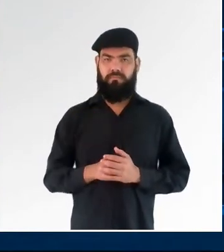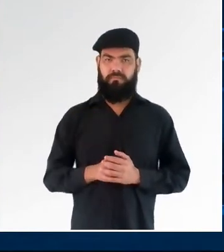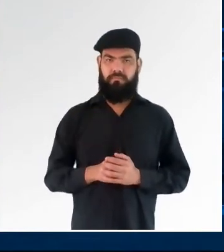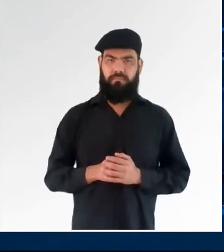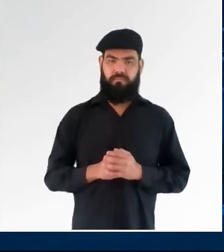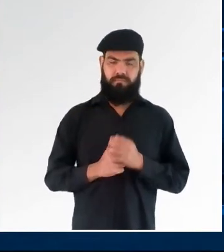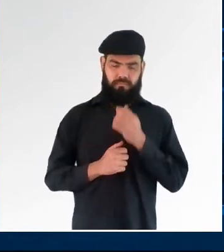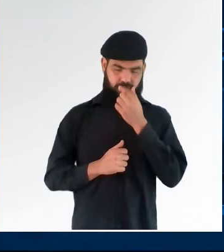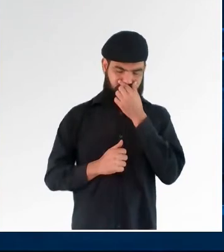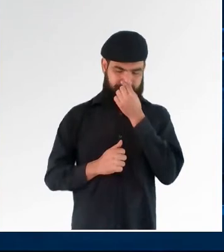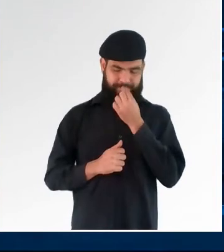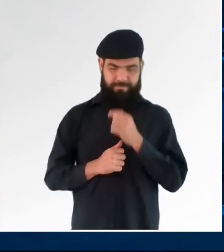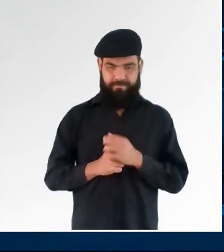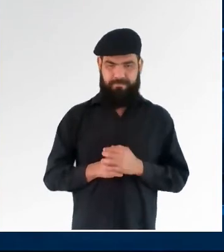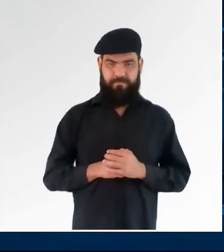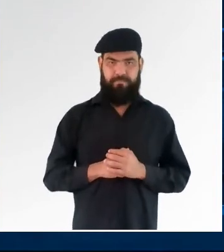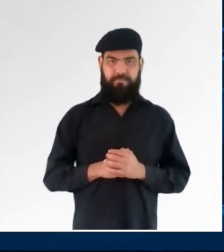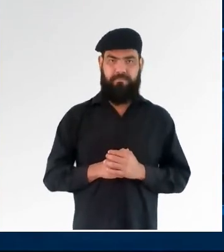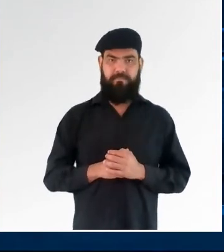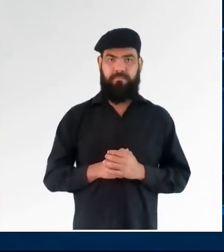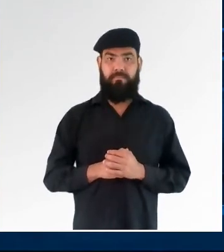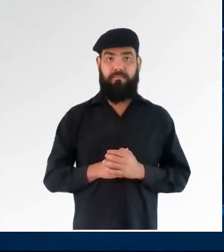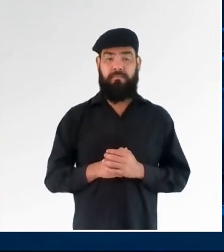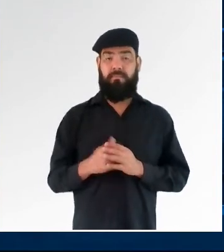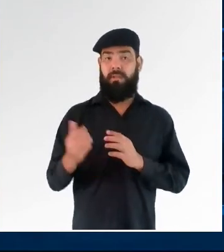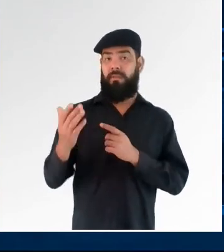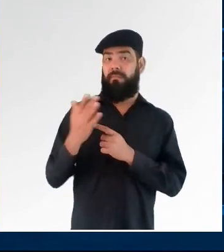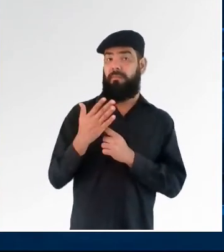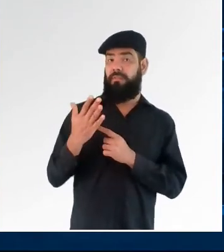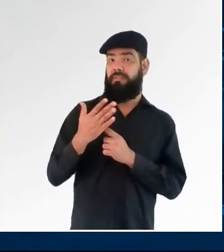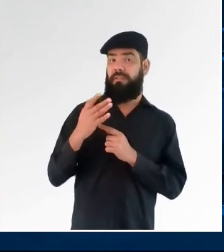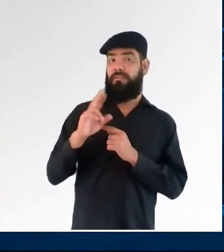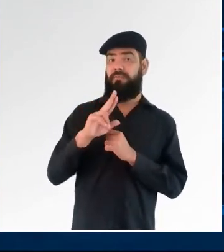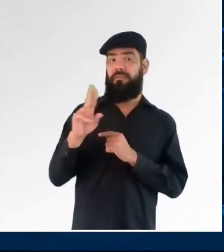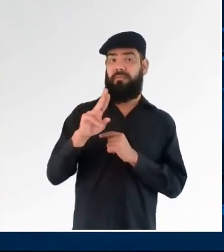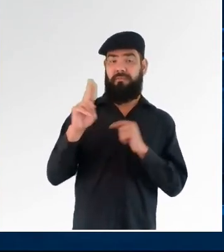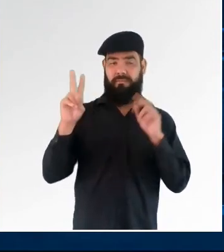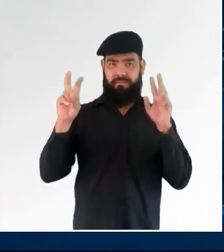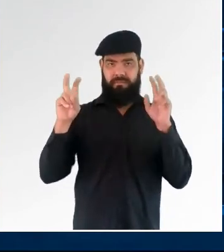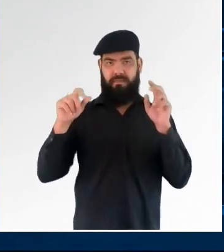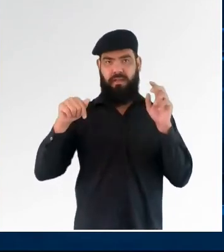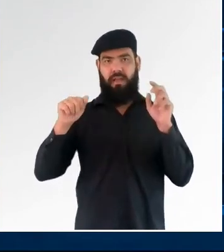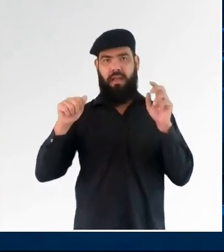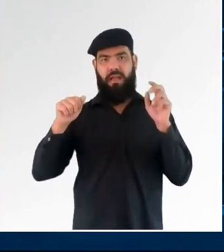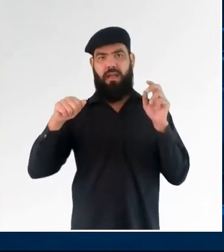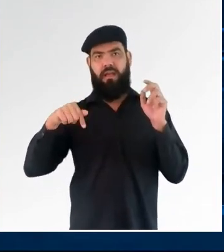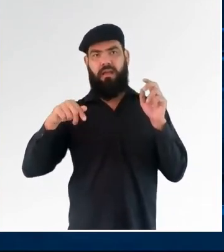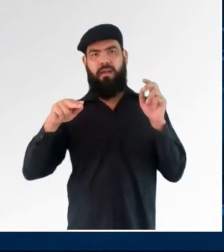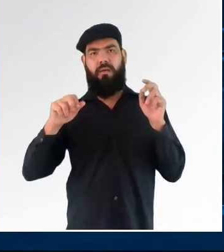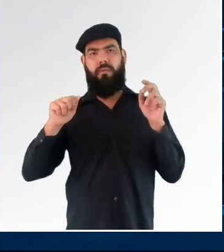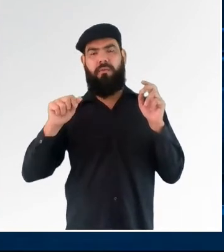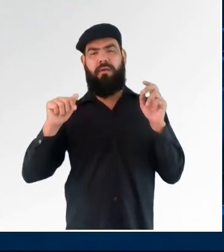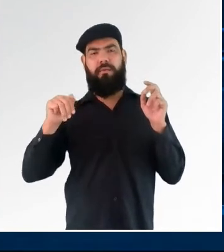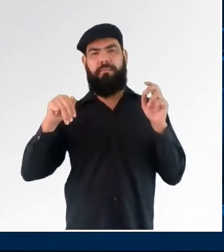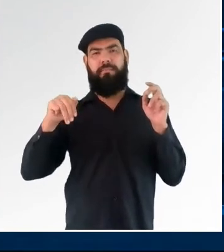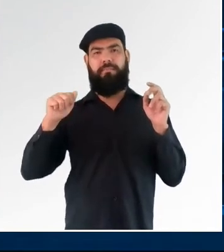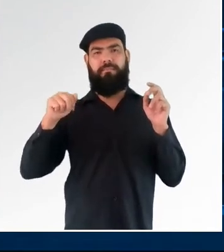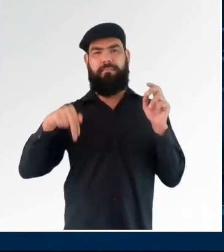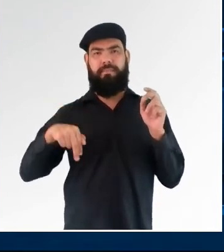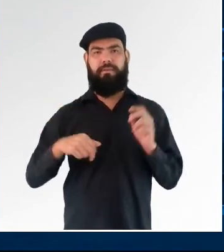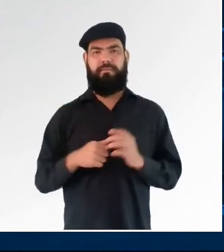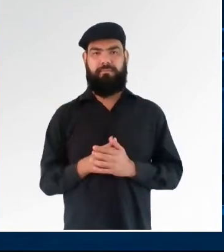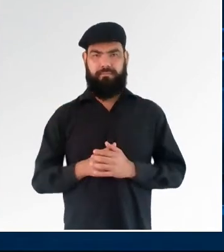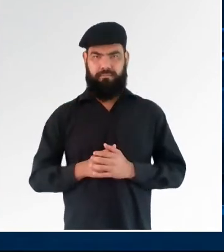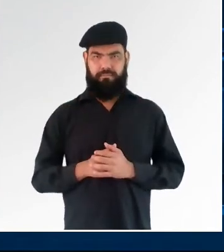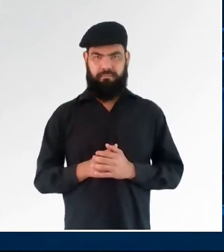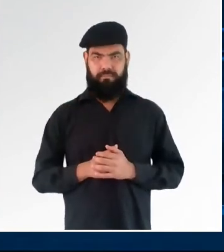vai indicar aqui, olha. Ele já indica aqui no anúncio dele aqui logo no início, né, que ele vai sobre o que ele vai